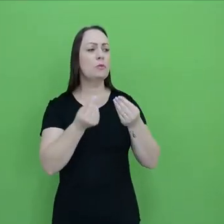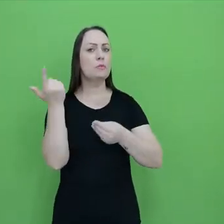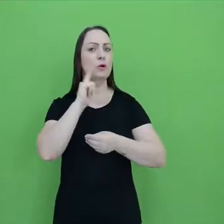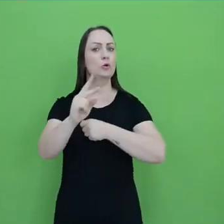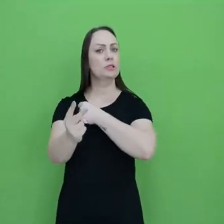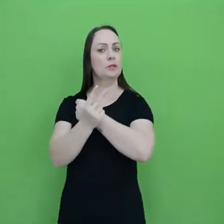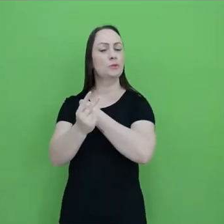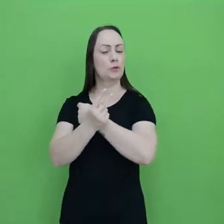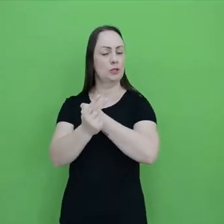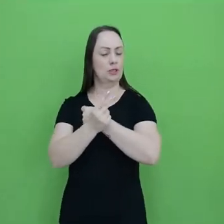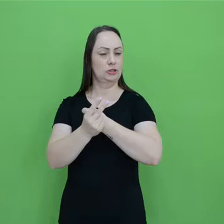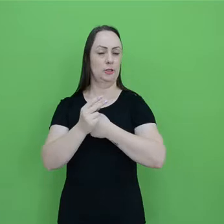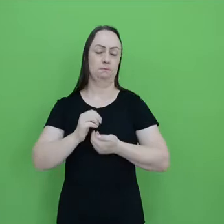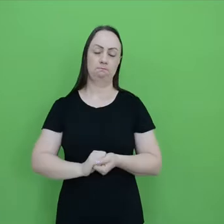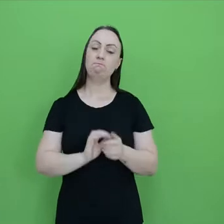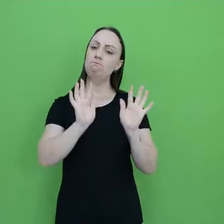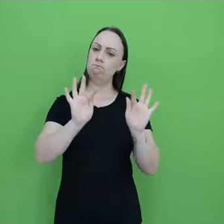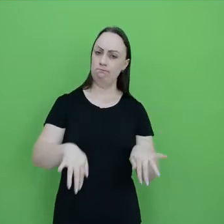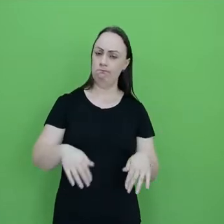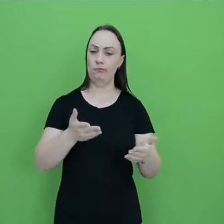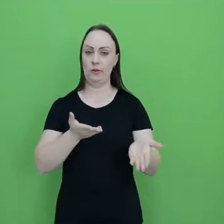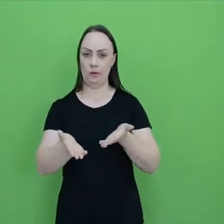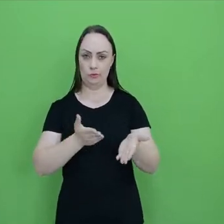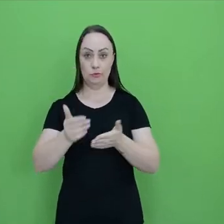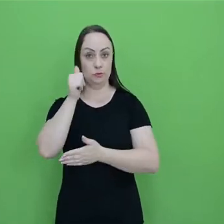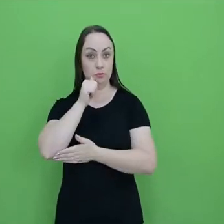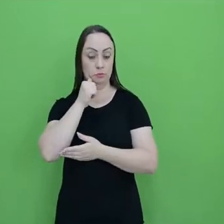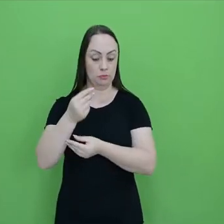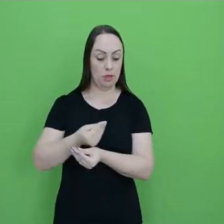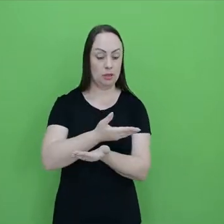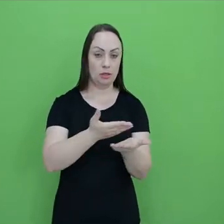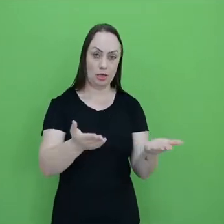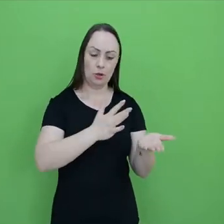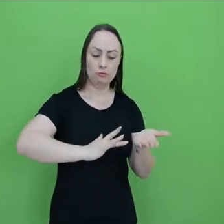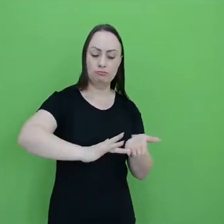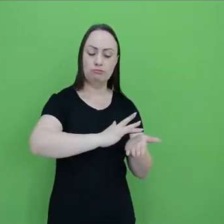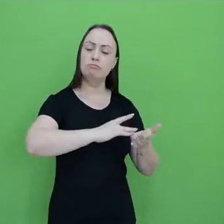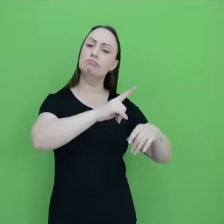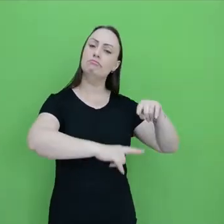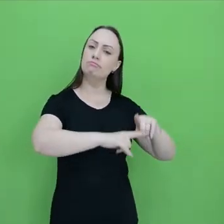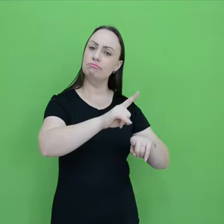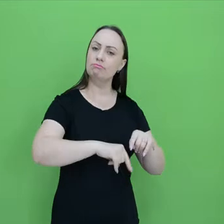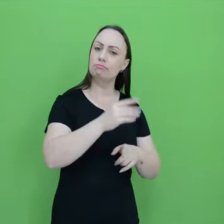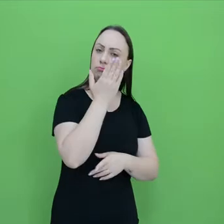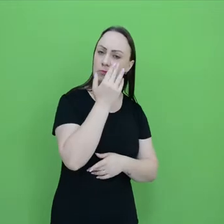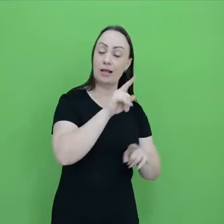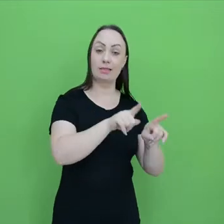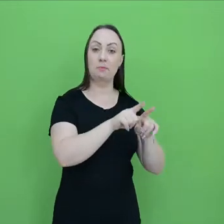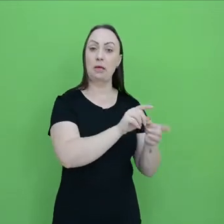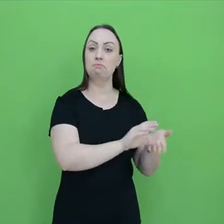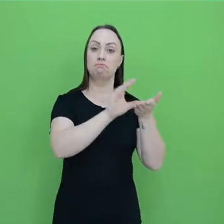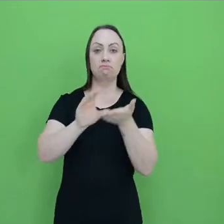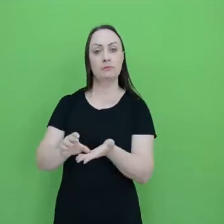disso tudo. No fim da consulta, a mulher entregou à cigana alguns mantimentos e também uma